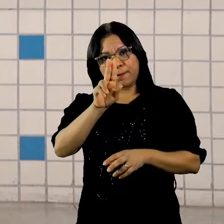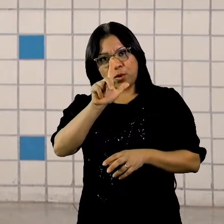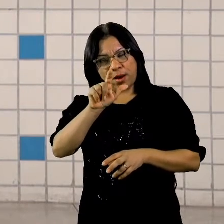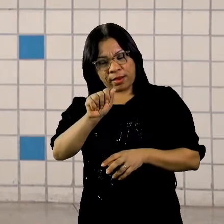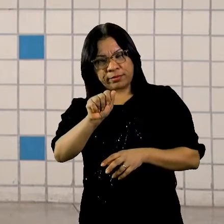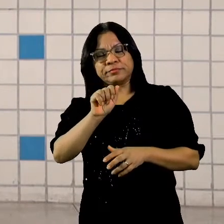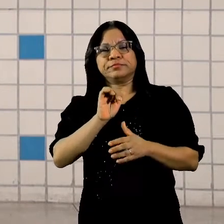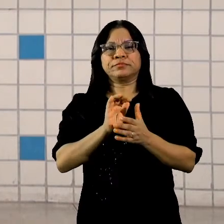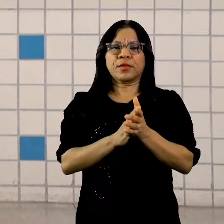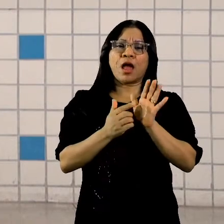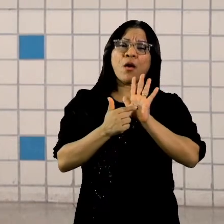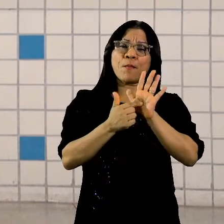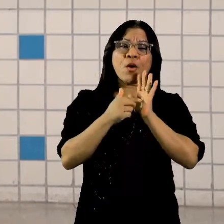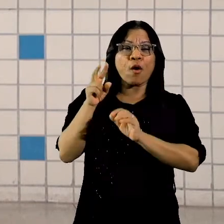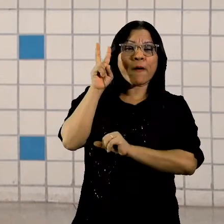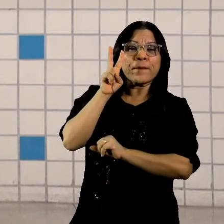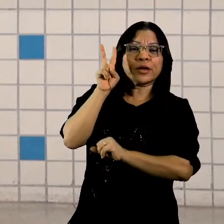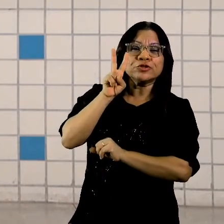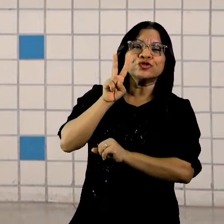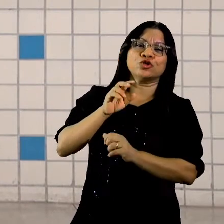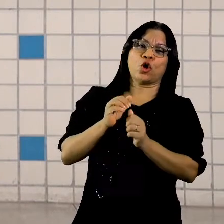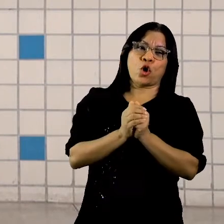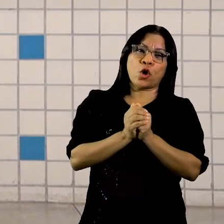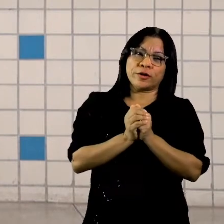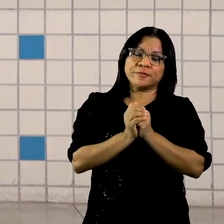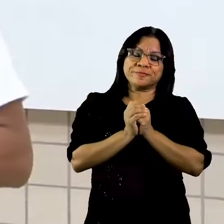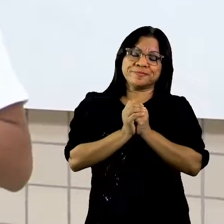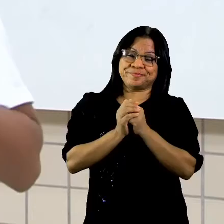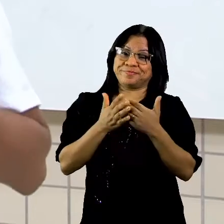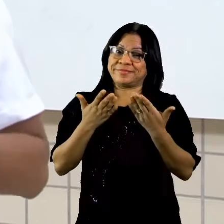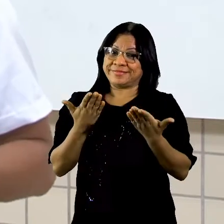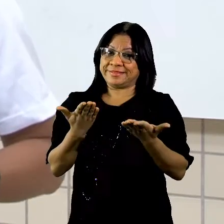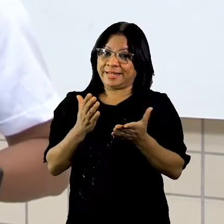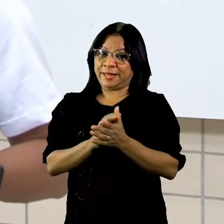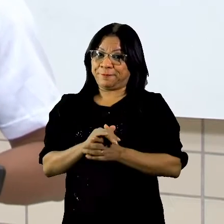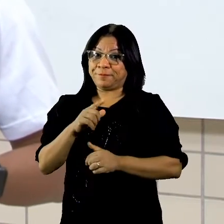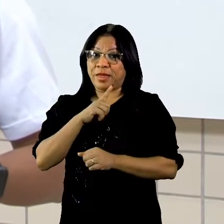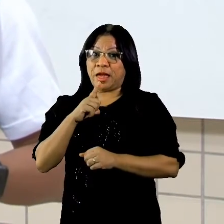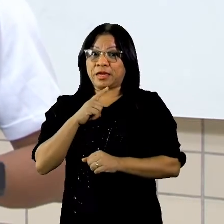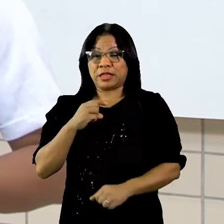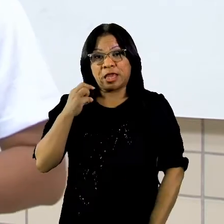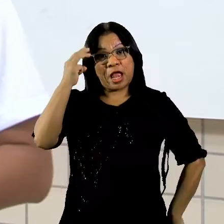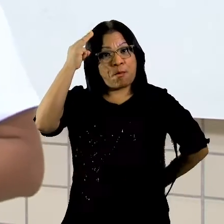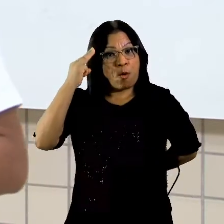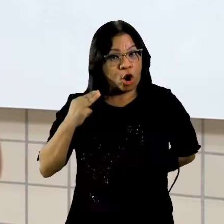humanos. A conhecida moral da história. Vamos à leitura do texto?